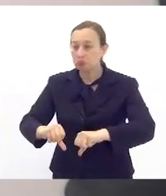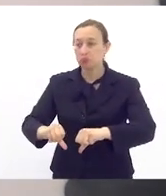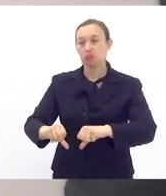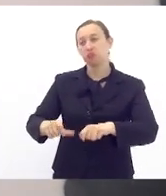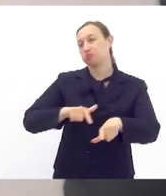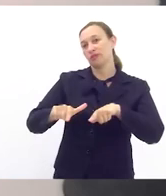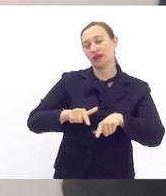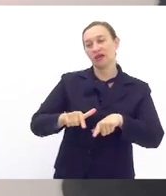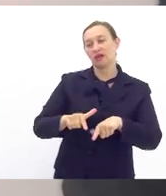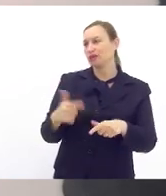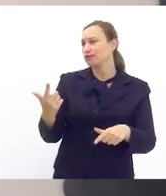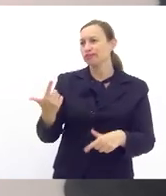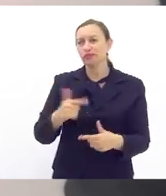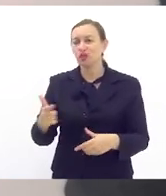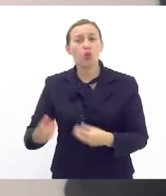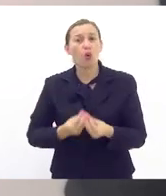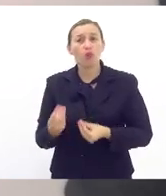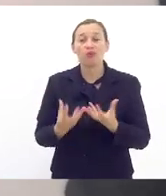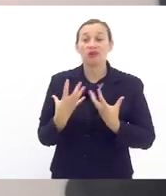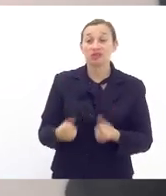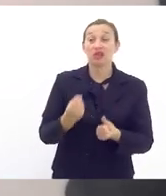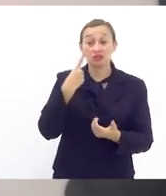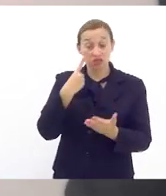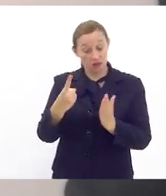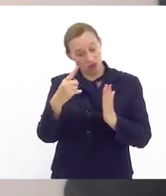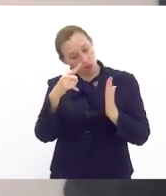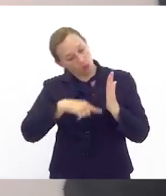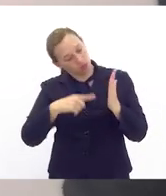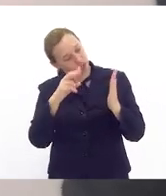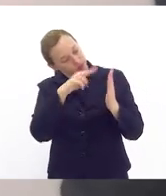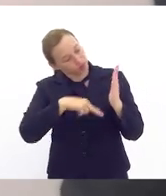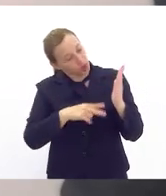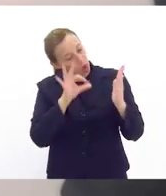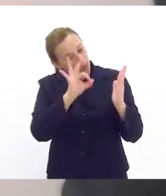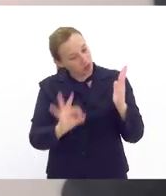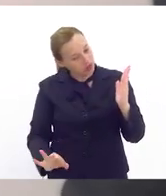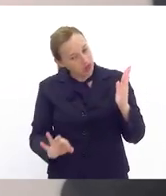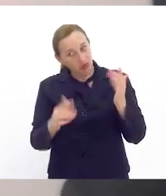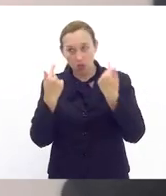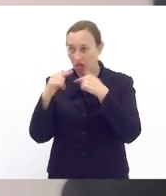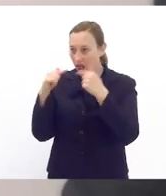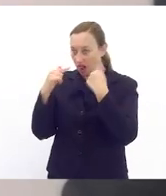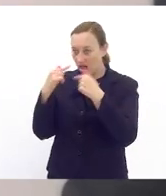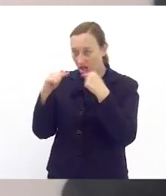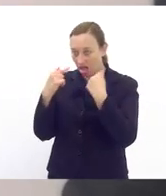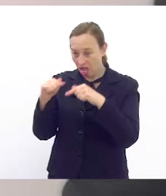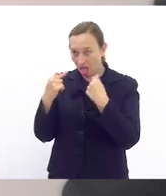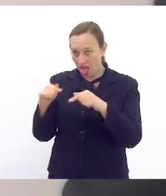não dá para aceitar e quando você pega aqui ó o percentual da reclamações